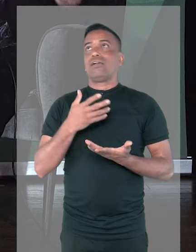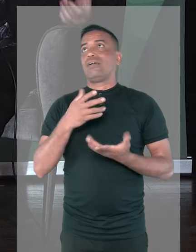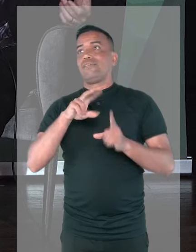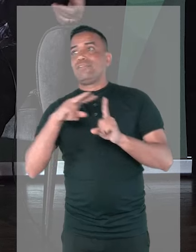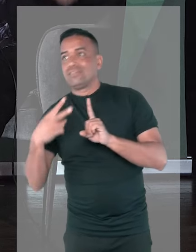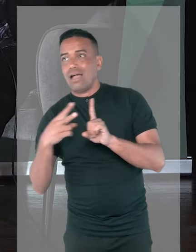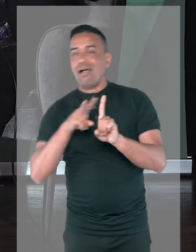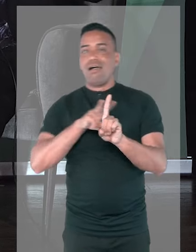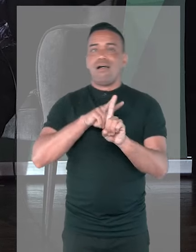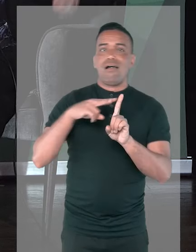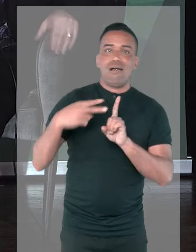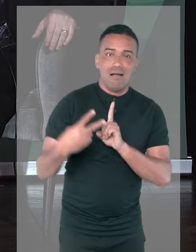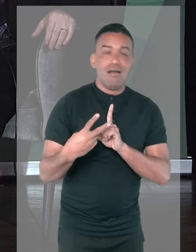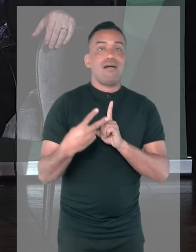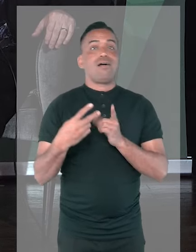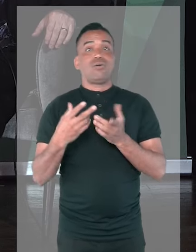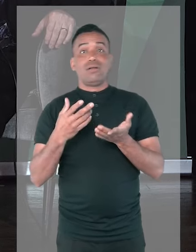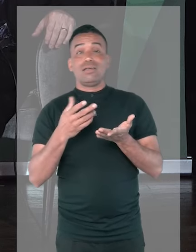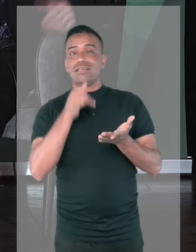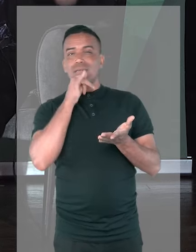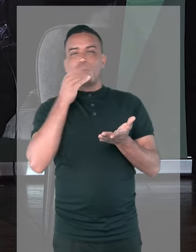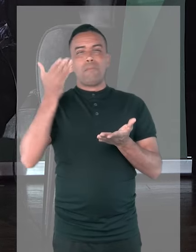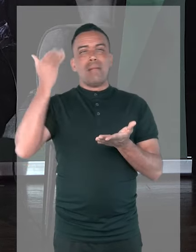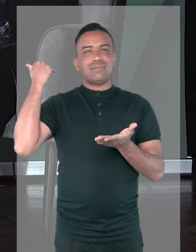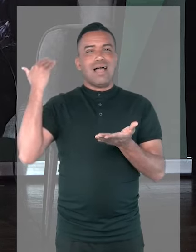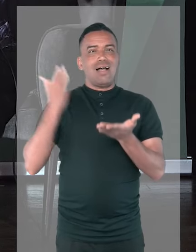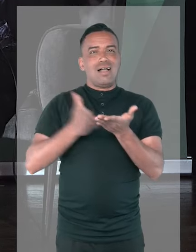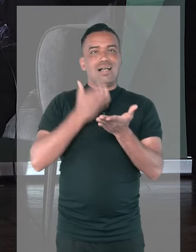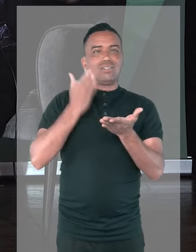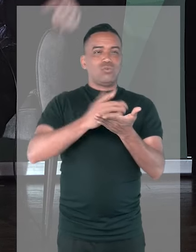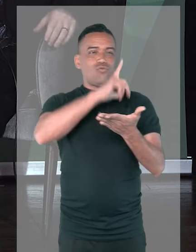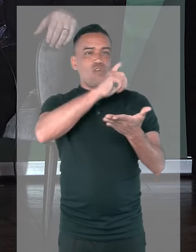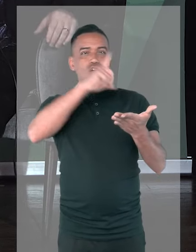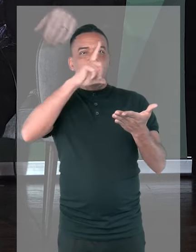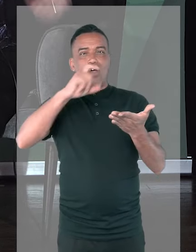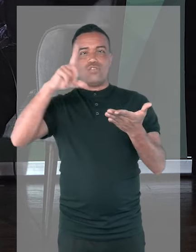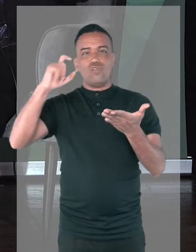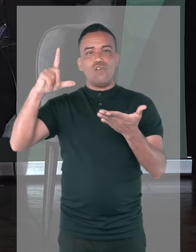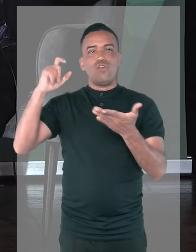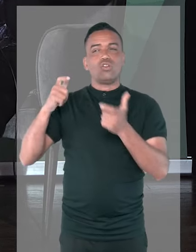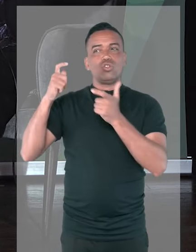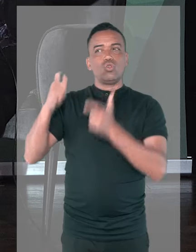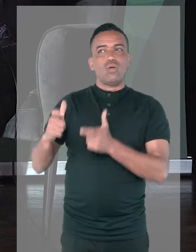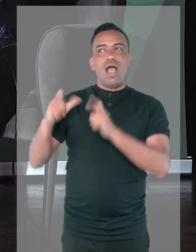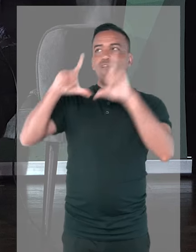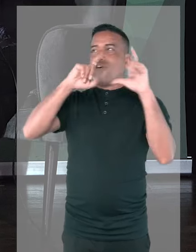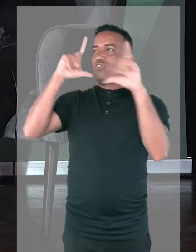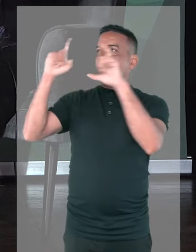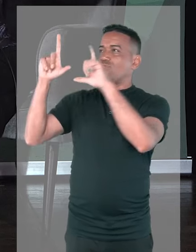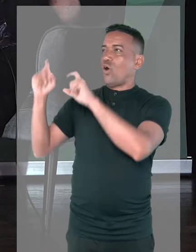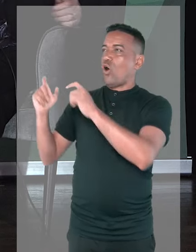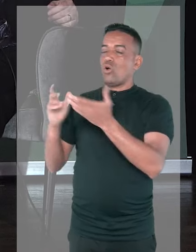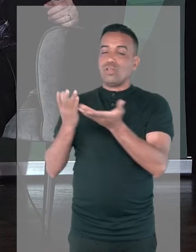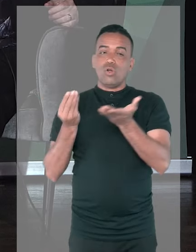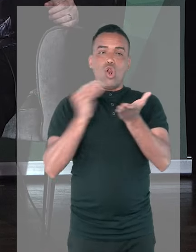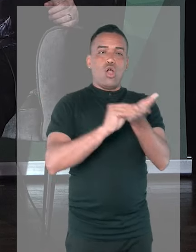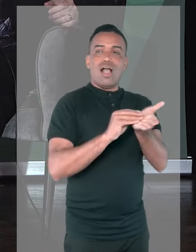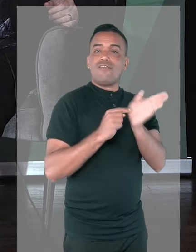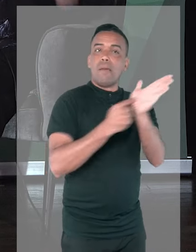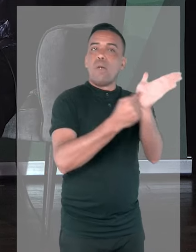plataformas. Não sei, os álbuns de fotografia que a gente trazia quando viajava, né, para um determinado lugar, para mostrar para as